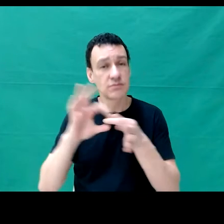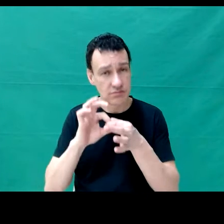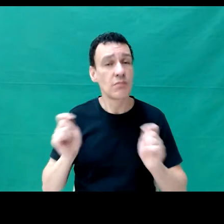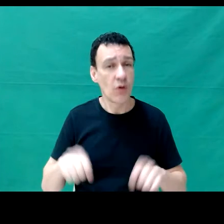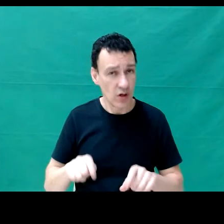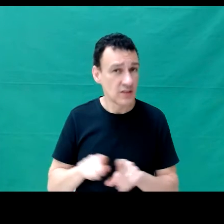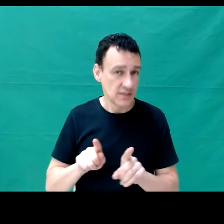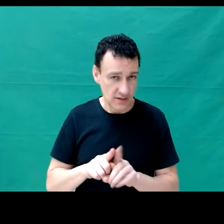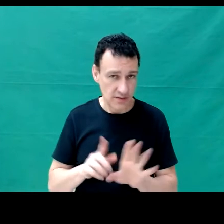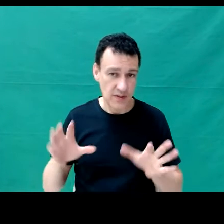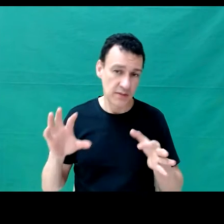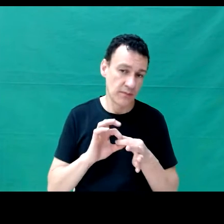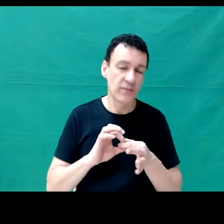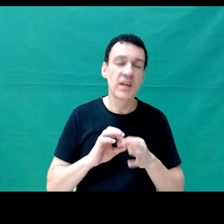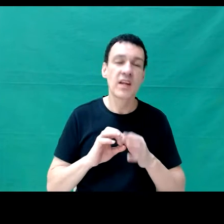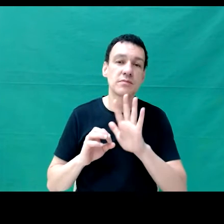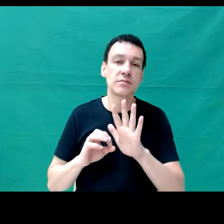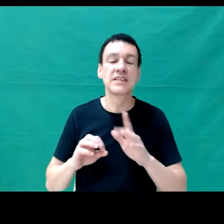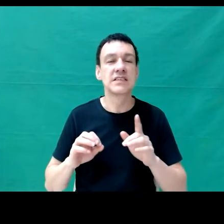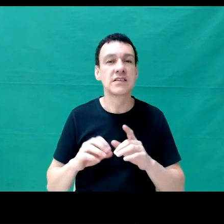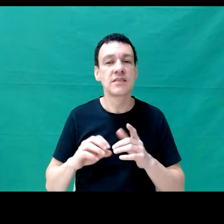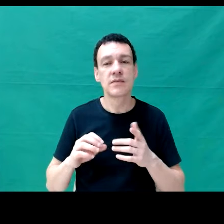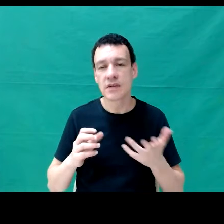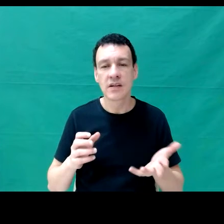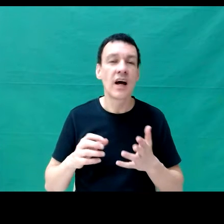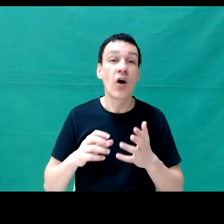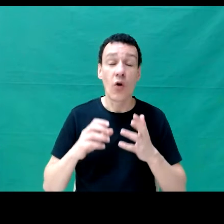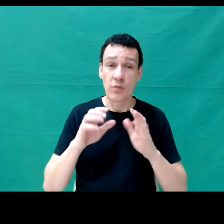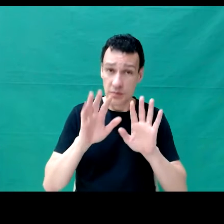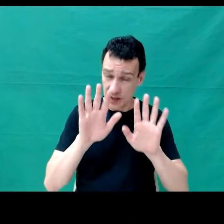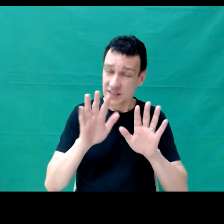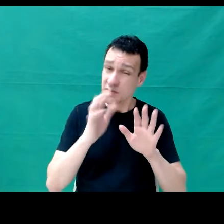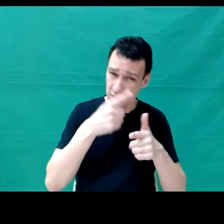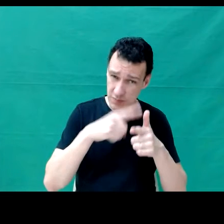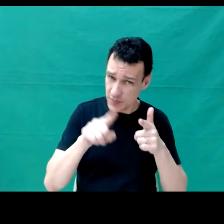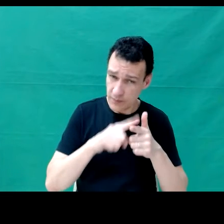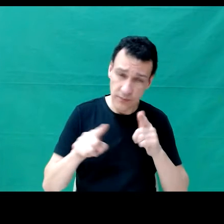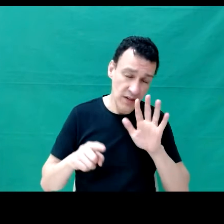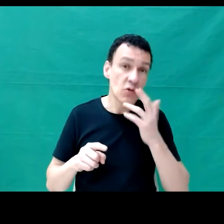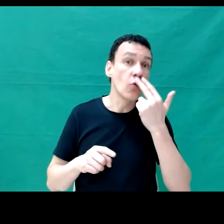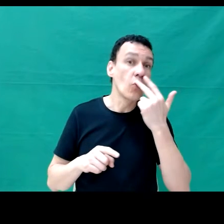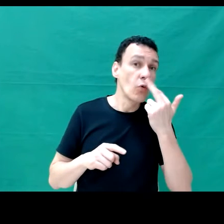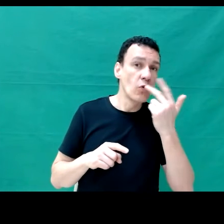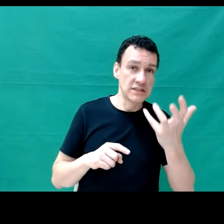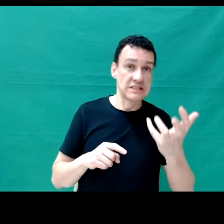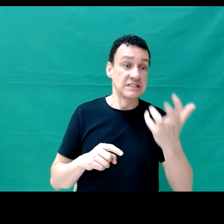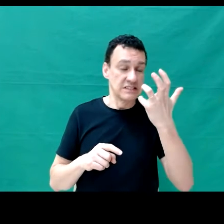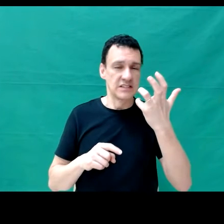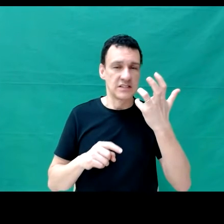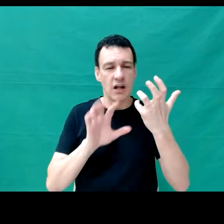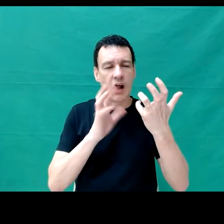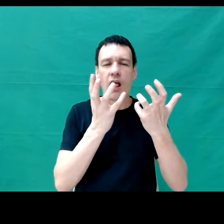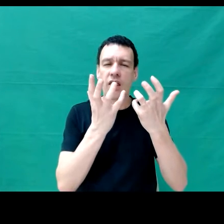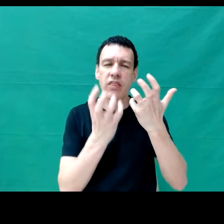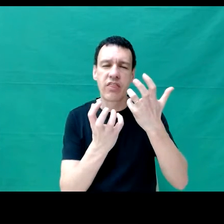né? Tipo, não é muito confiável a parte de contraste, as validações de contraste dele, né? É um pouquinho mais complicado, mas